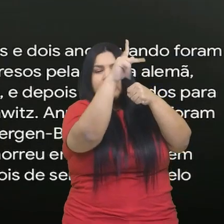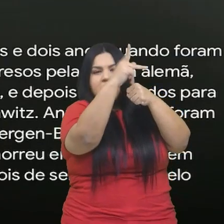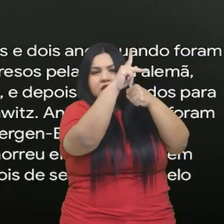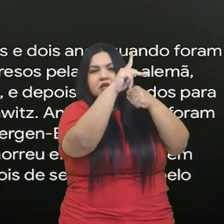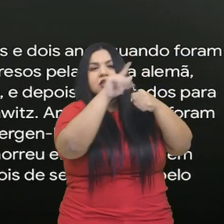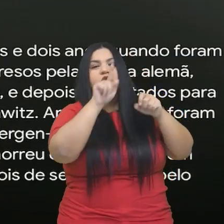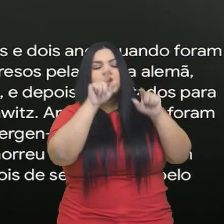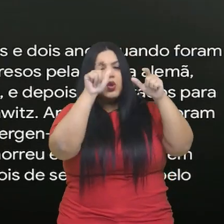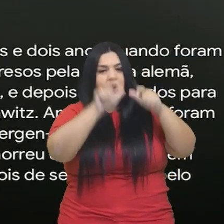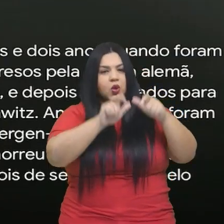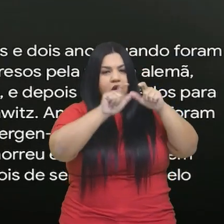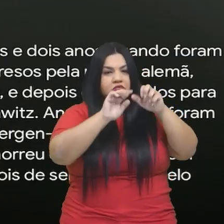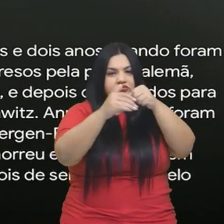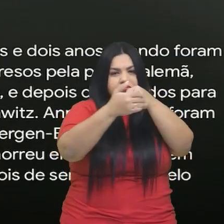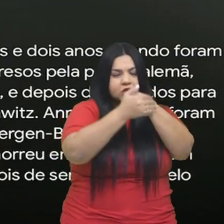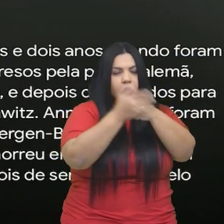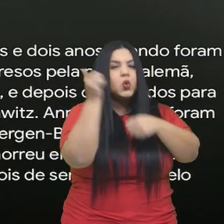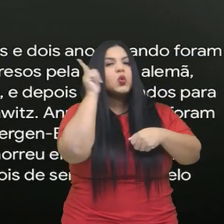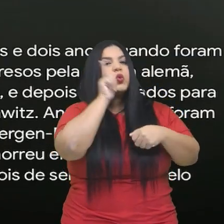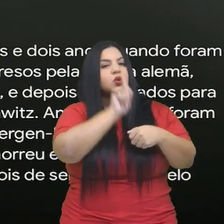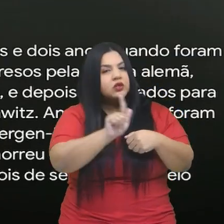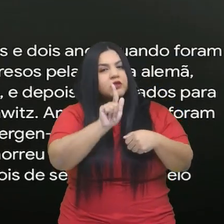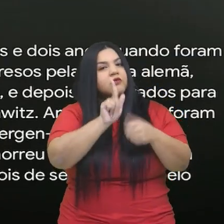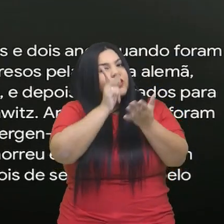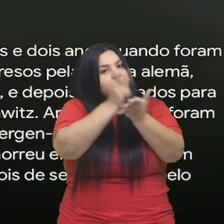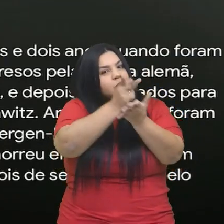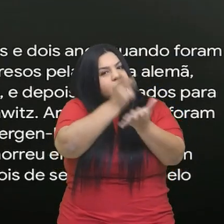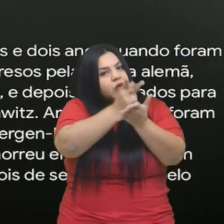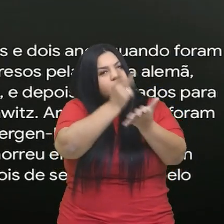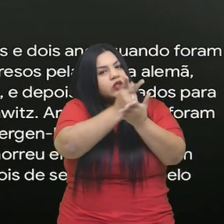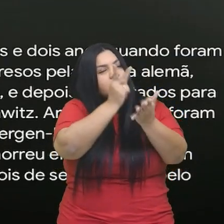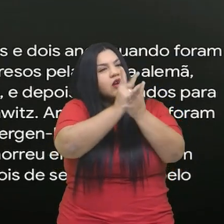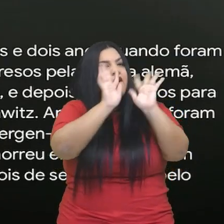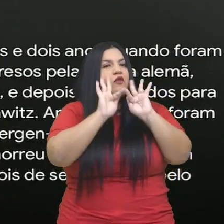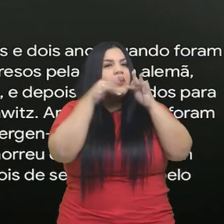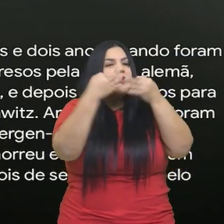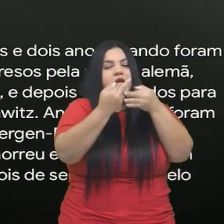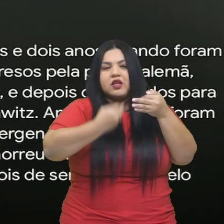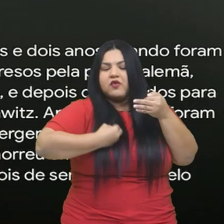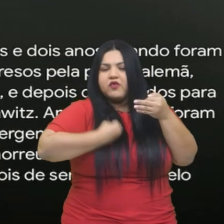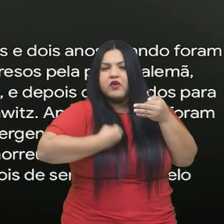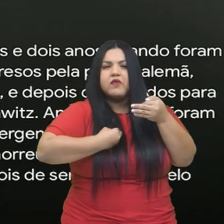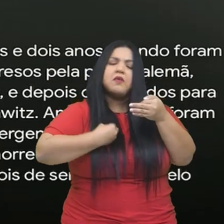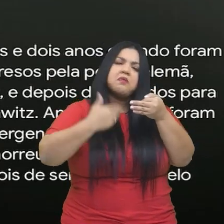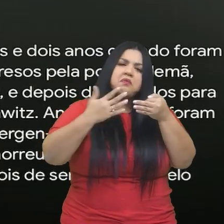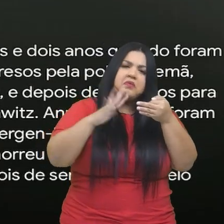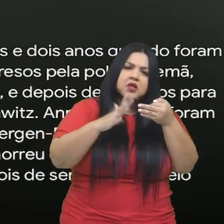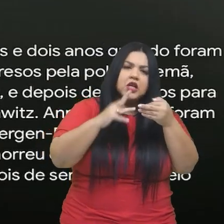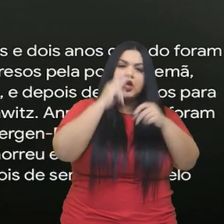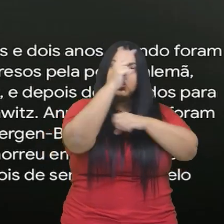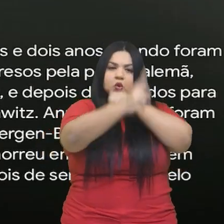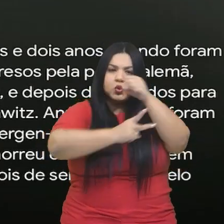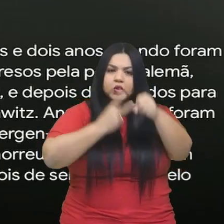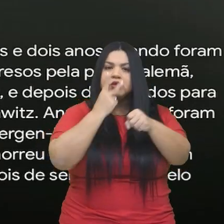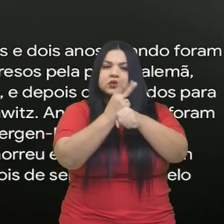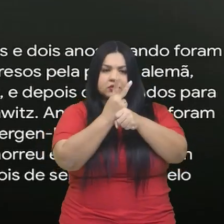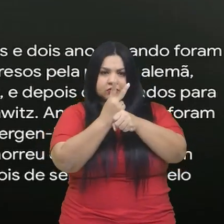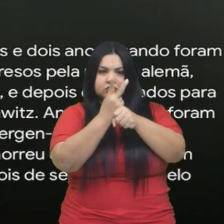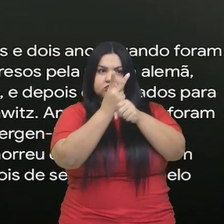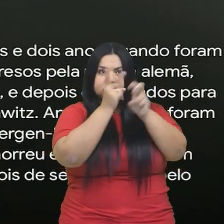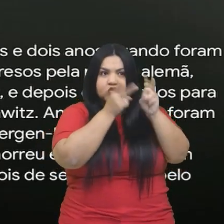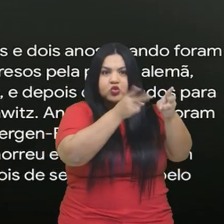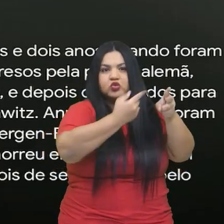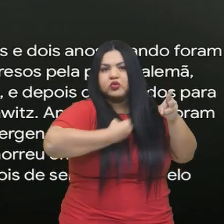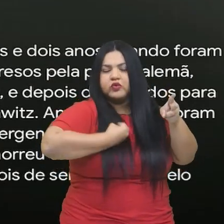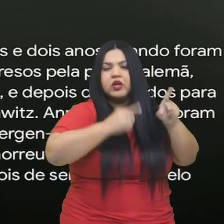só, conseguiu manter a família viva ali, né, por mais de 2 anos. Quando eles